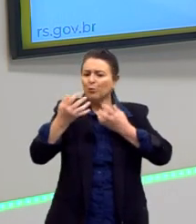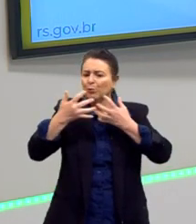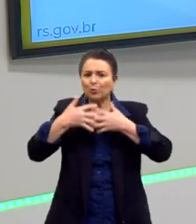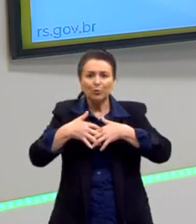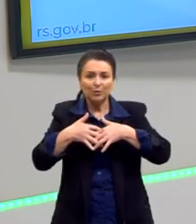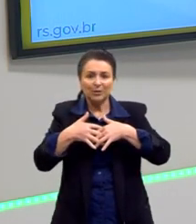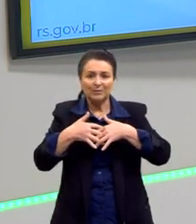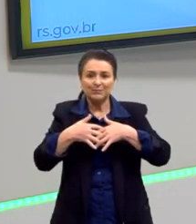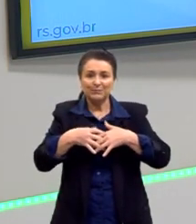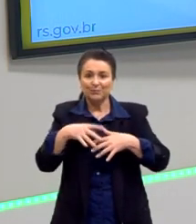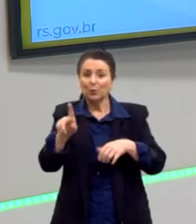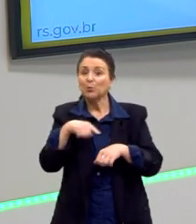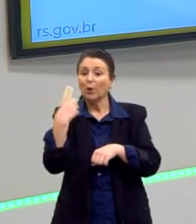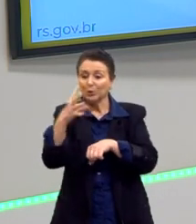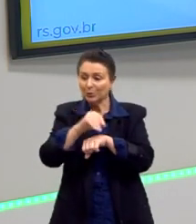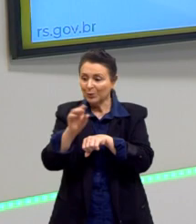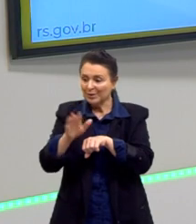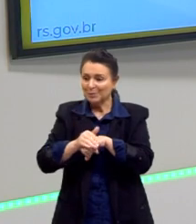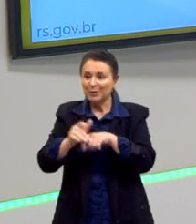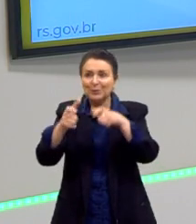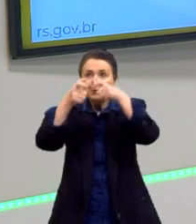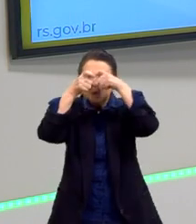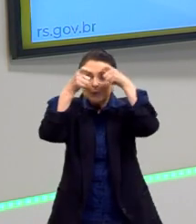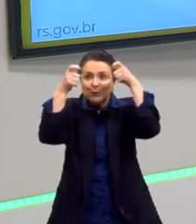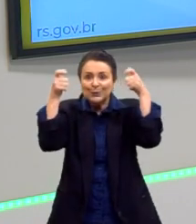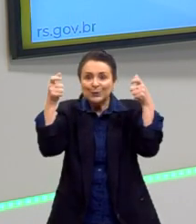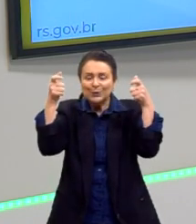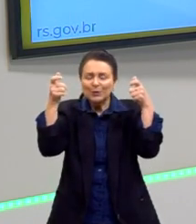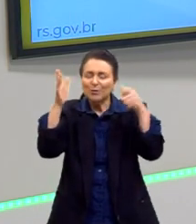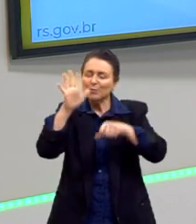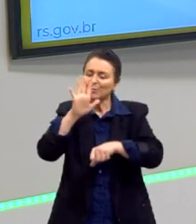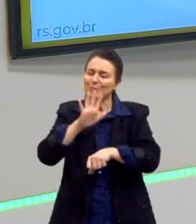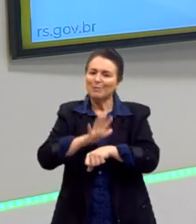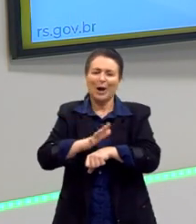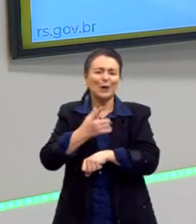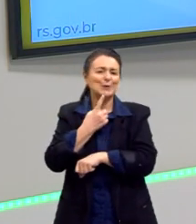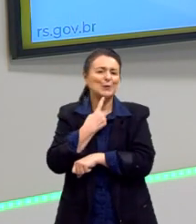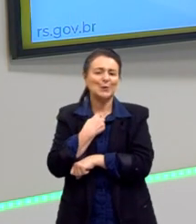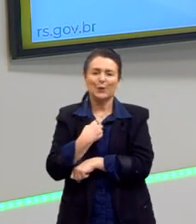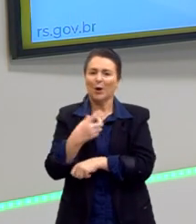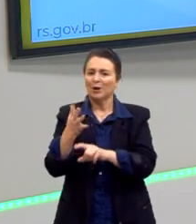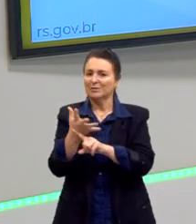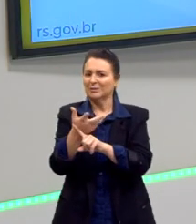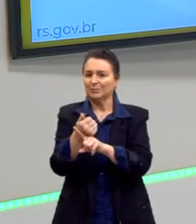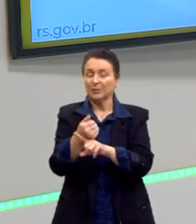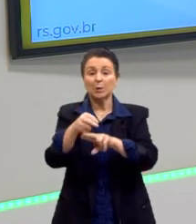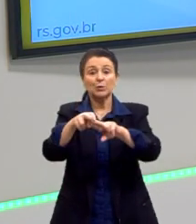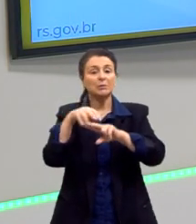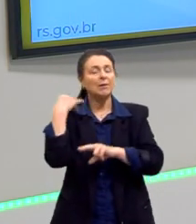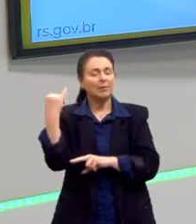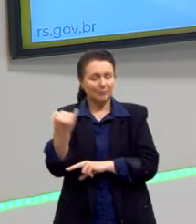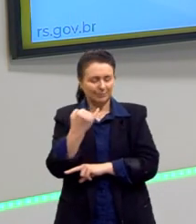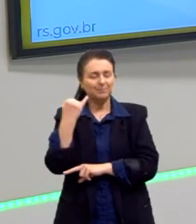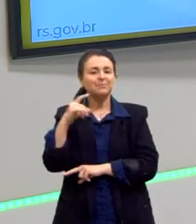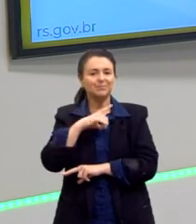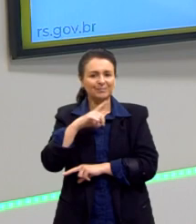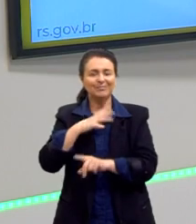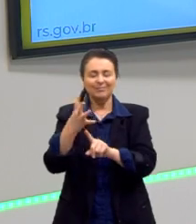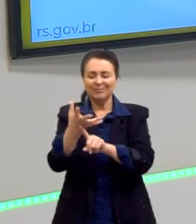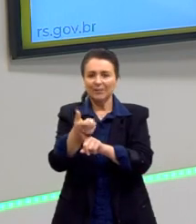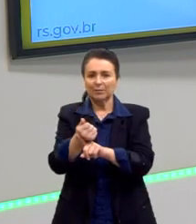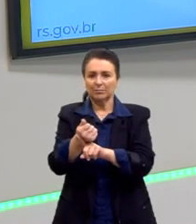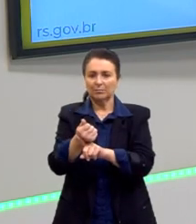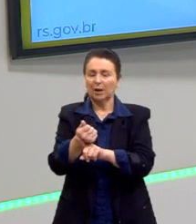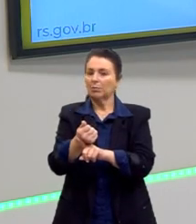o nosso conhecimento vai ser maior e nós vamos nos apaixonar mais pela arte por isso é importante em contato com a arte nós sem